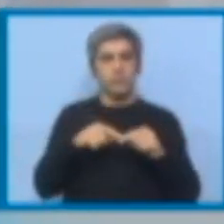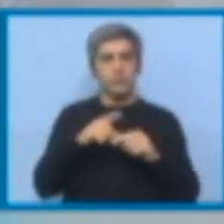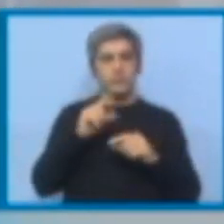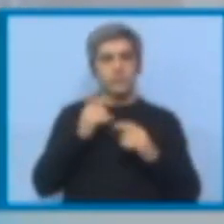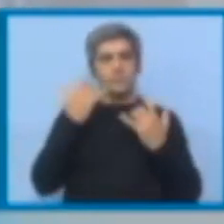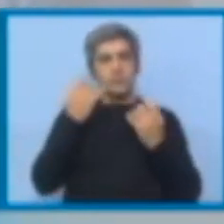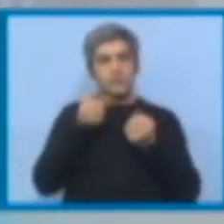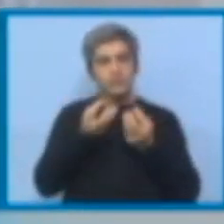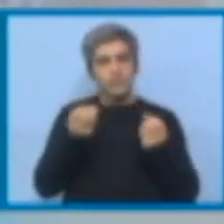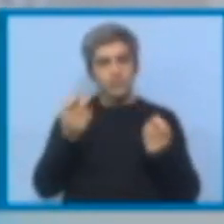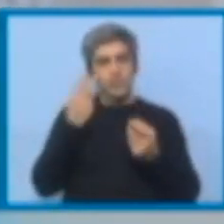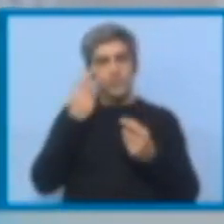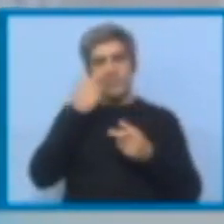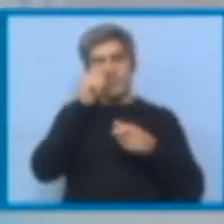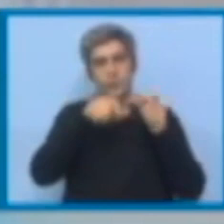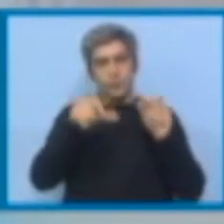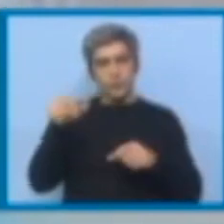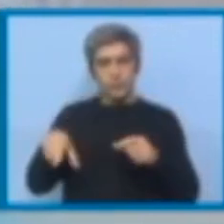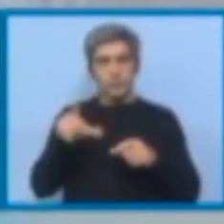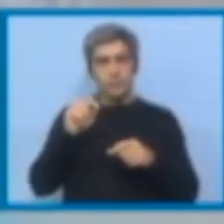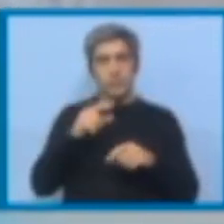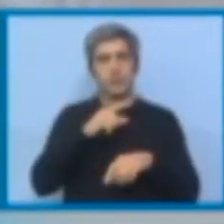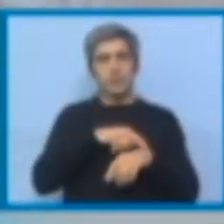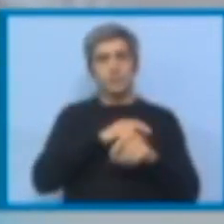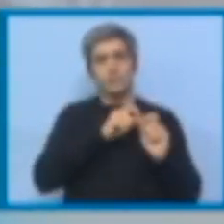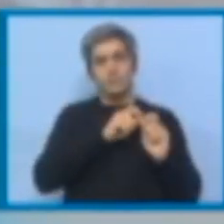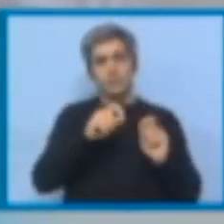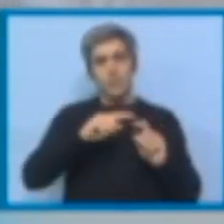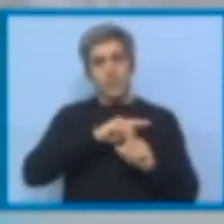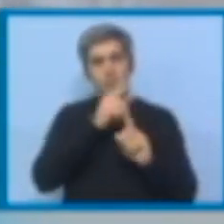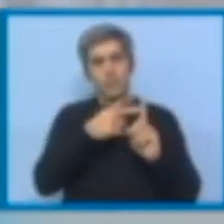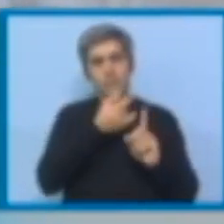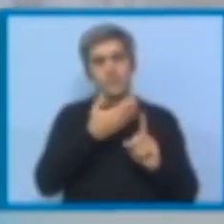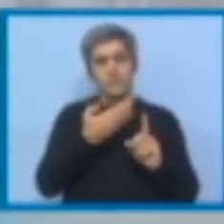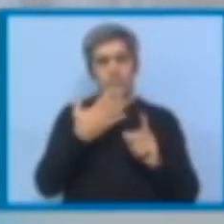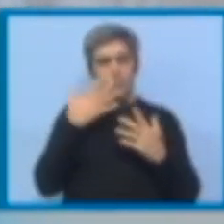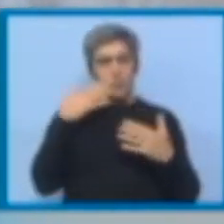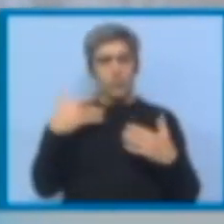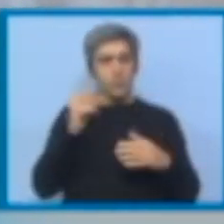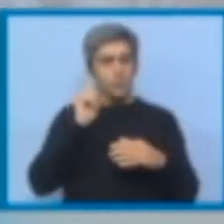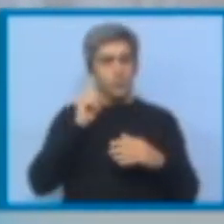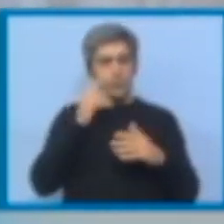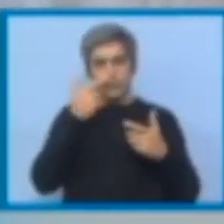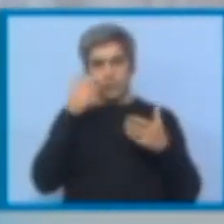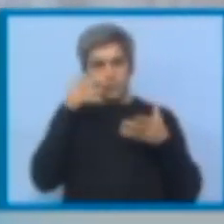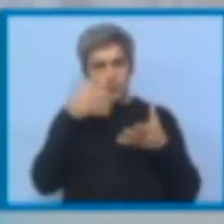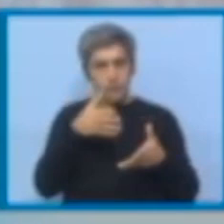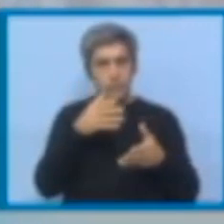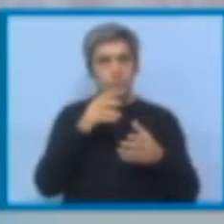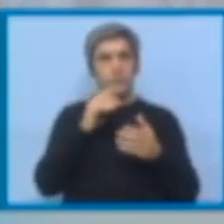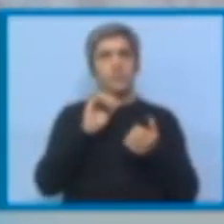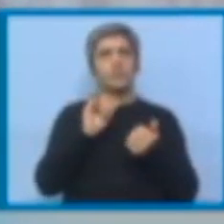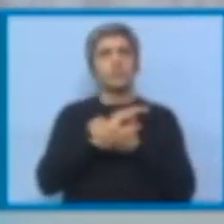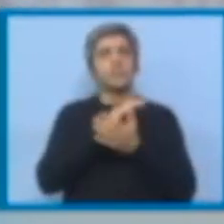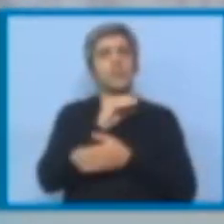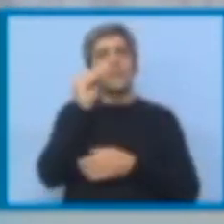plano informativo na vida dos cidadãos e que ao longo deste ano foram ganhando alguma relevância, as chamadas fake